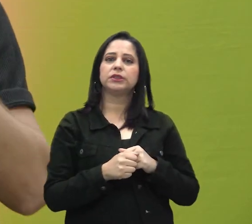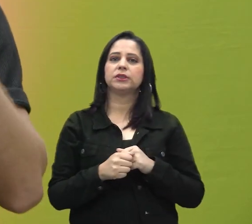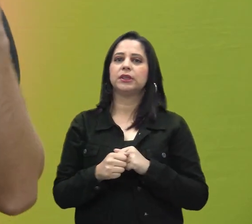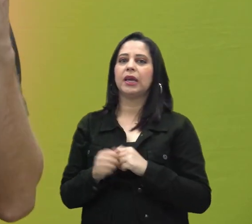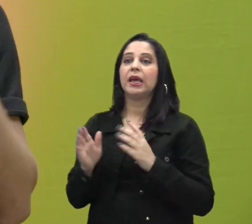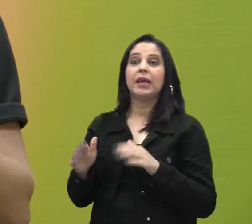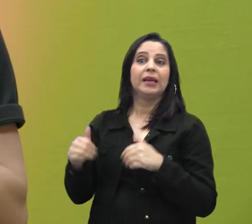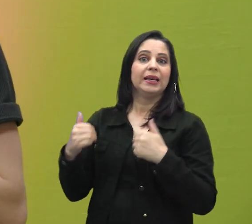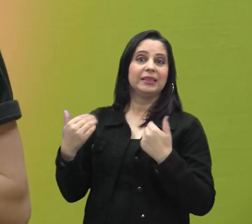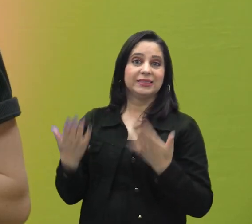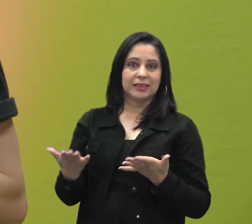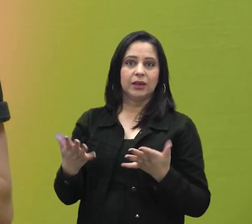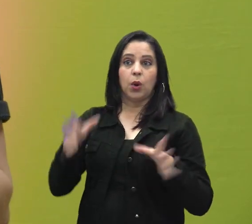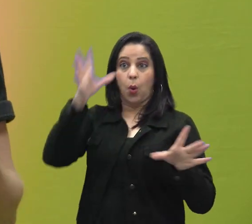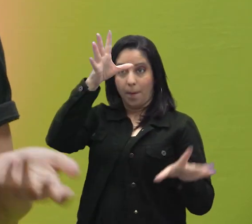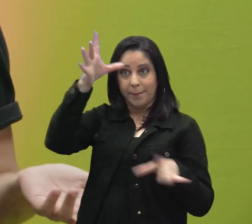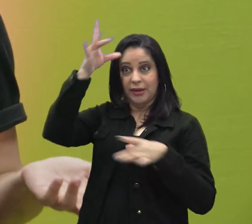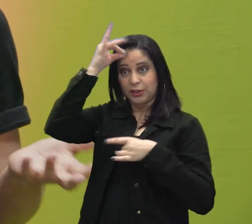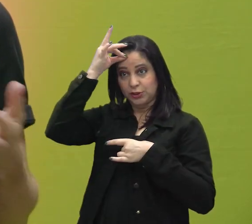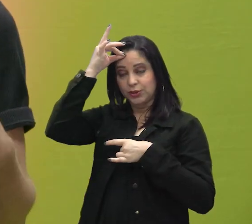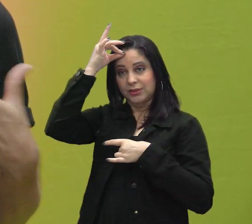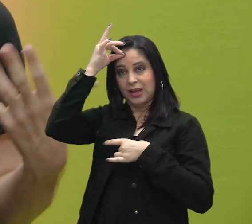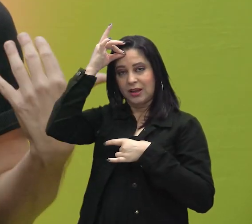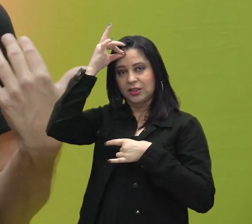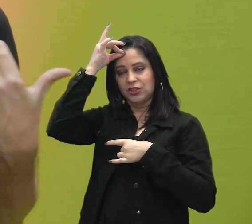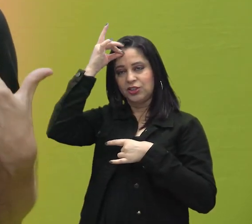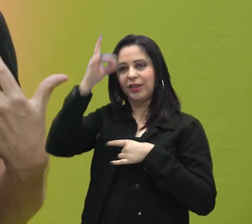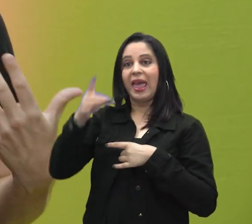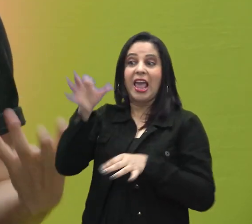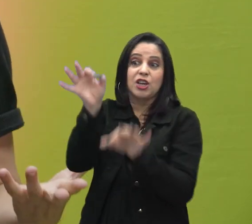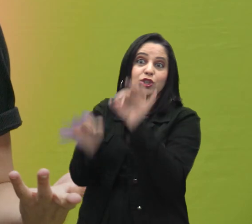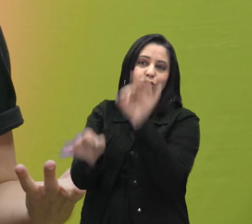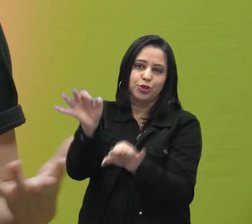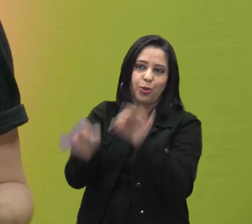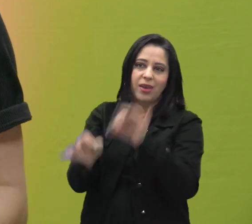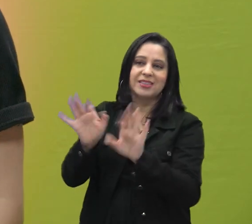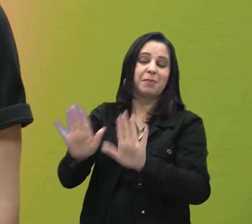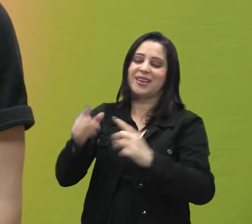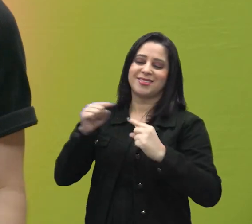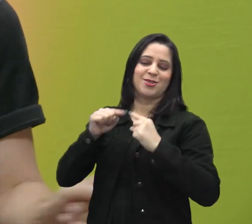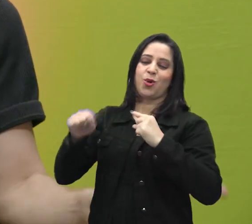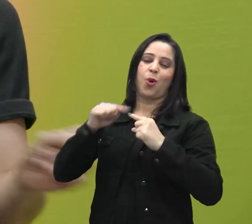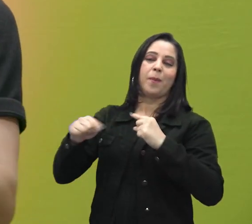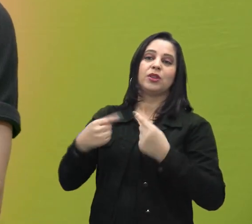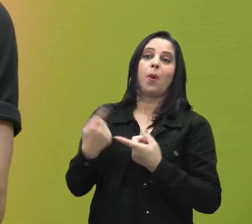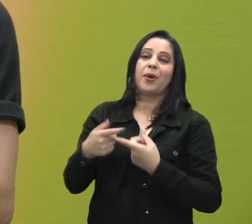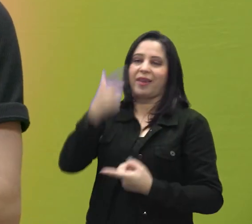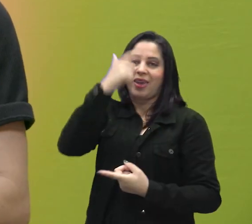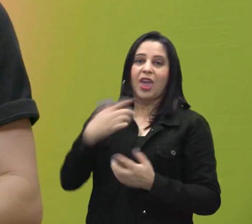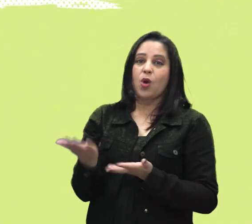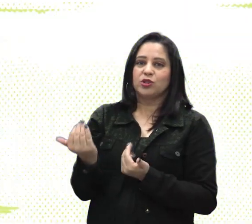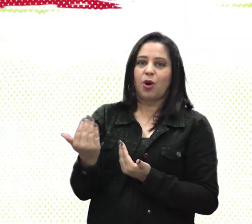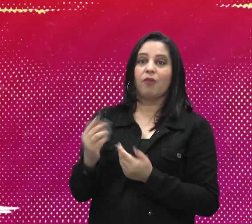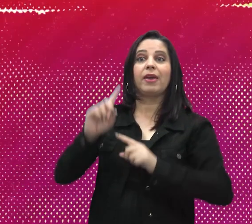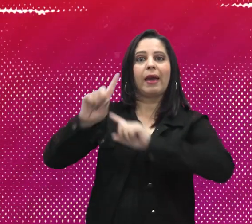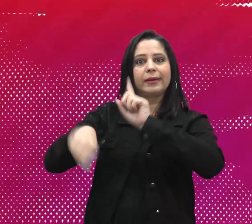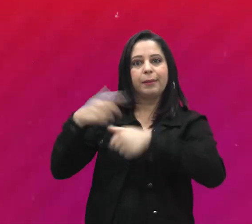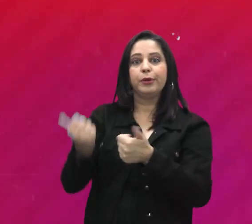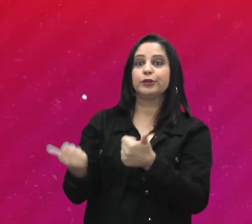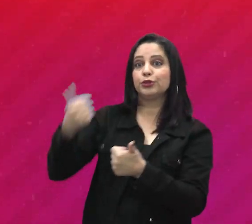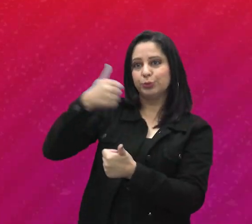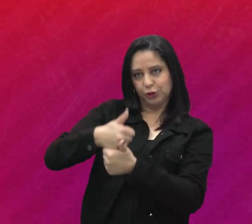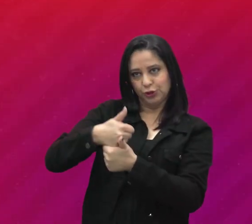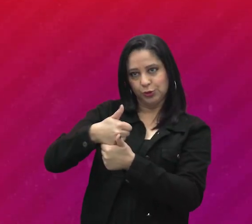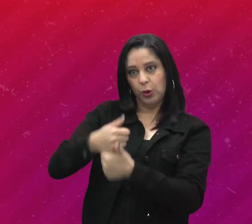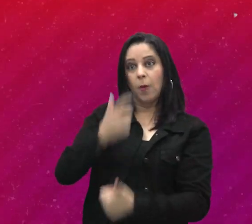aqui um pouco na minha estética, porque eu era um juiz, eu tenho uma cara mais jovem, né? Uhum. Daí a gente só fez uma troca, Danilo Gentili fez o